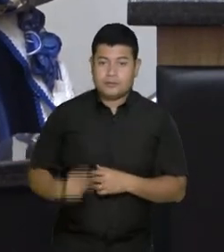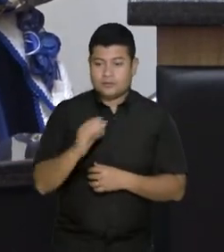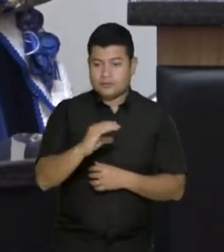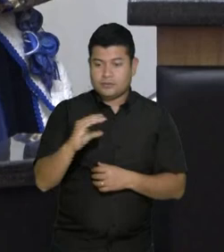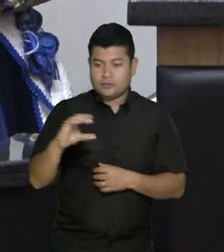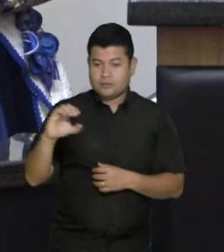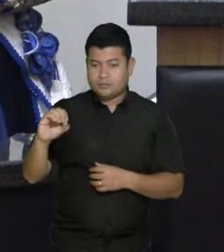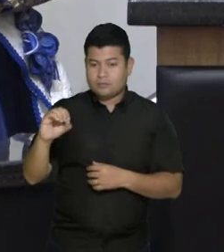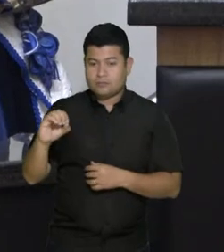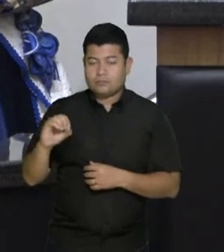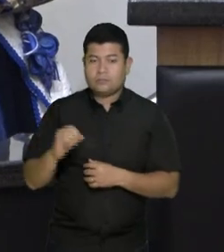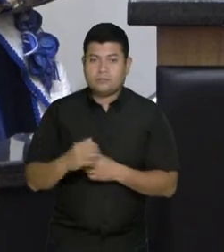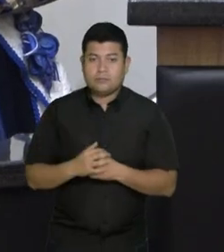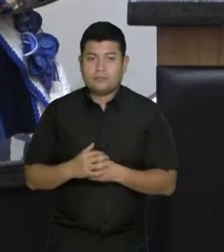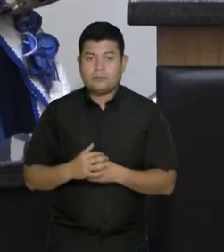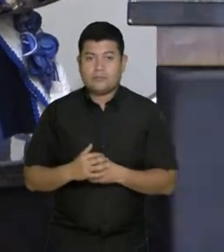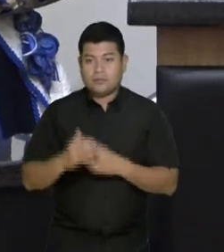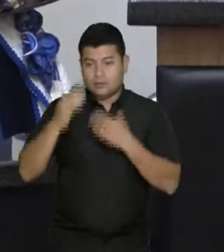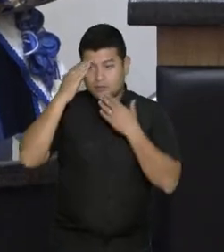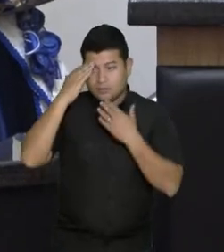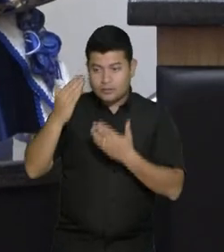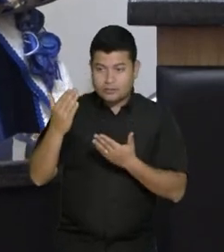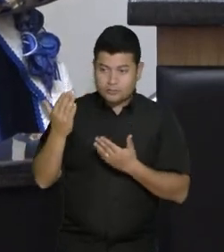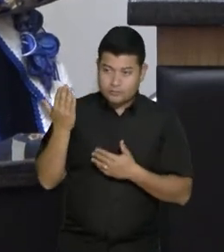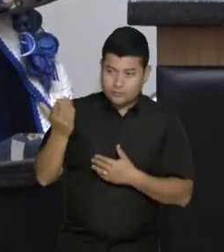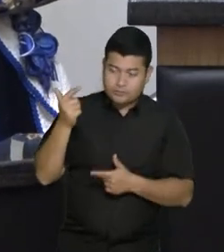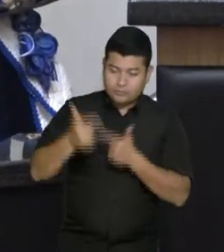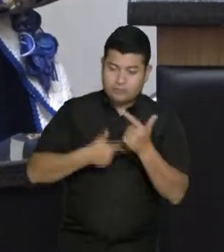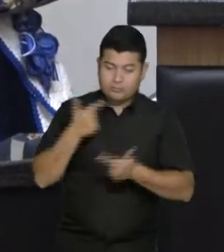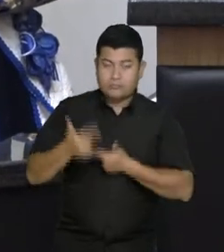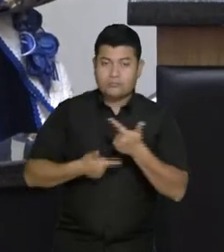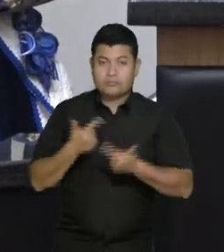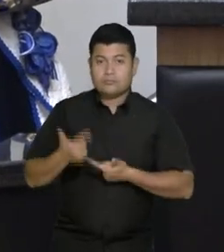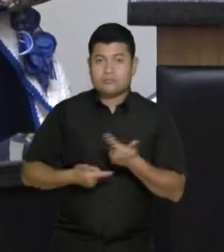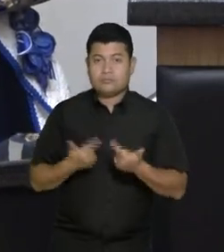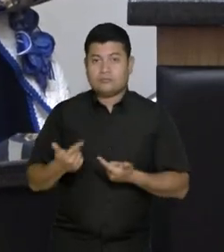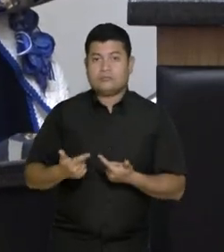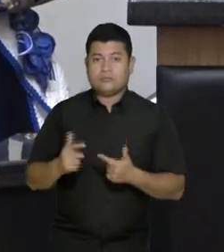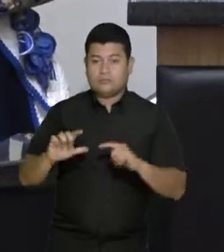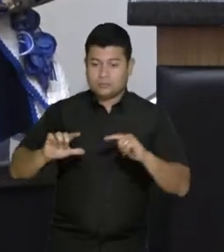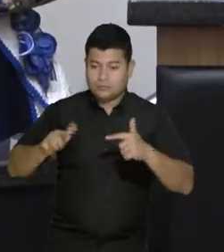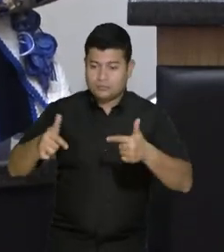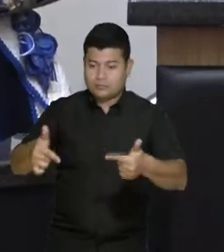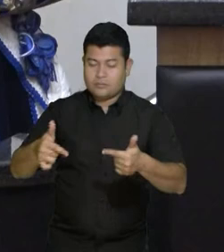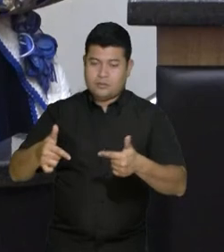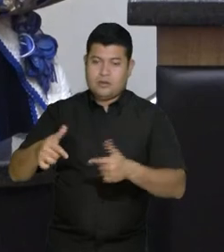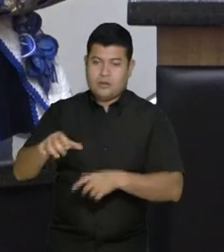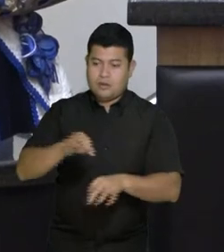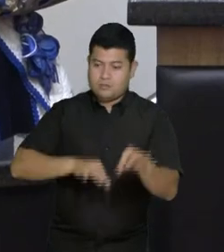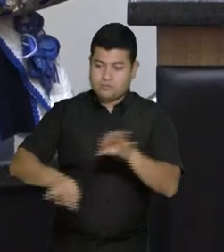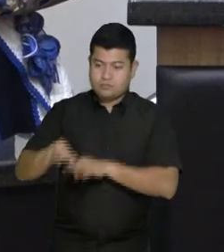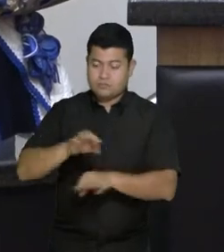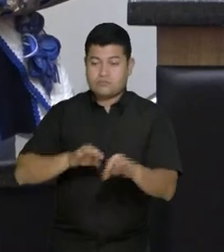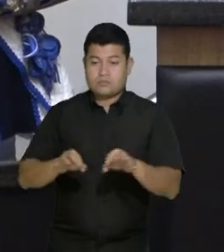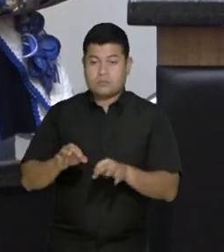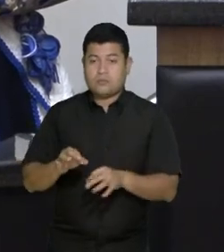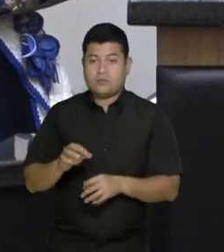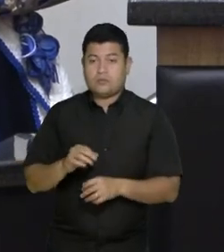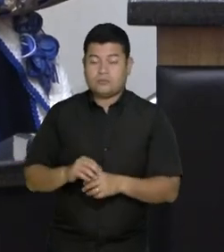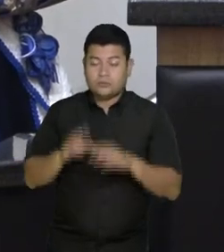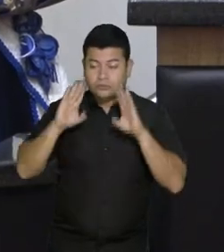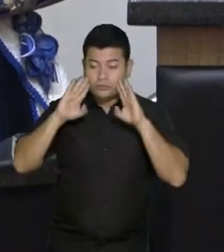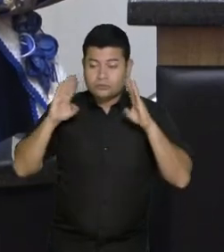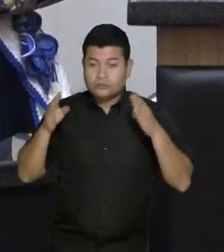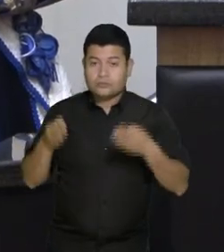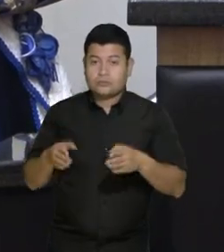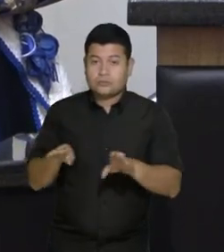Córdova, agradecer pelo seu trabalho, que vem realizando à frente da organização da festa, se dedicando, e agradecer